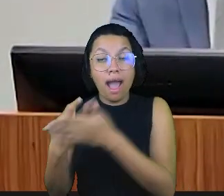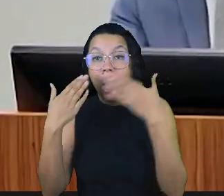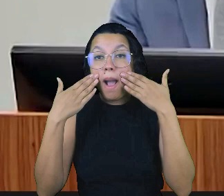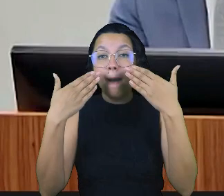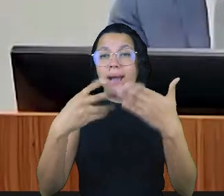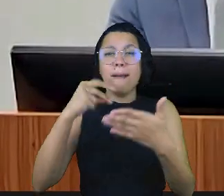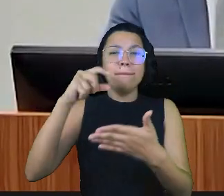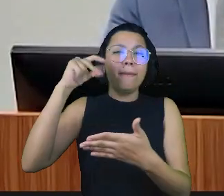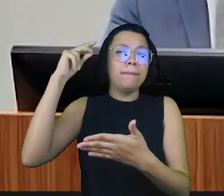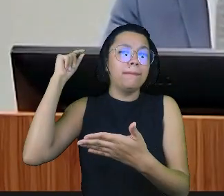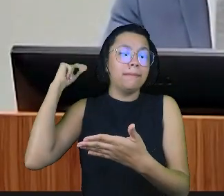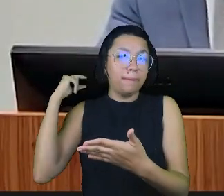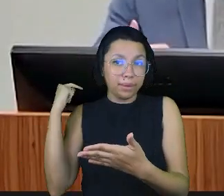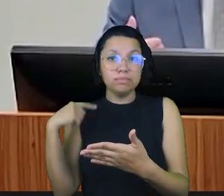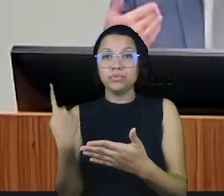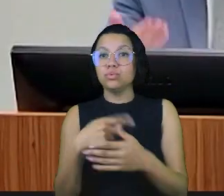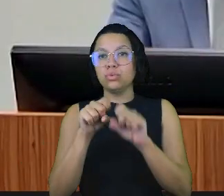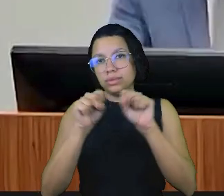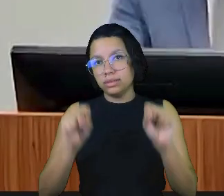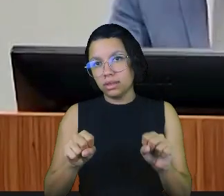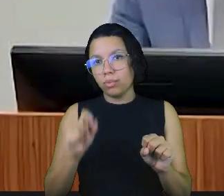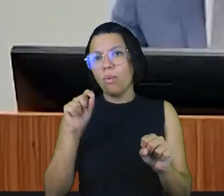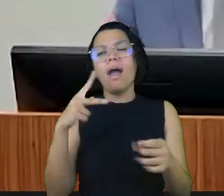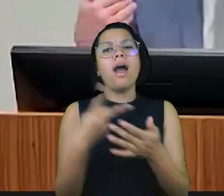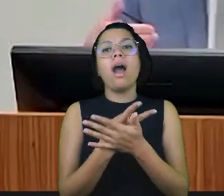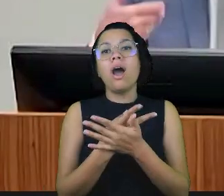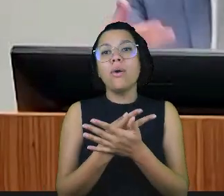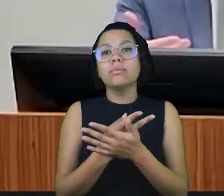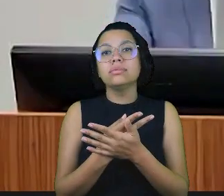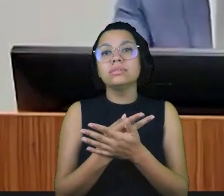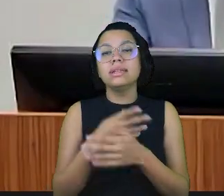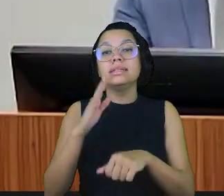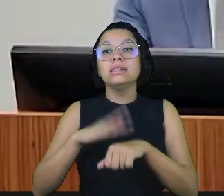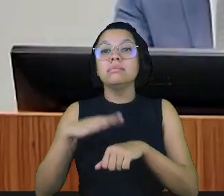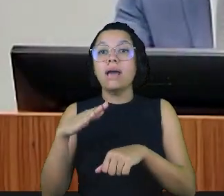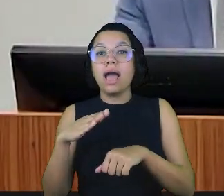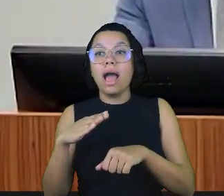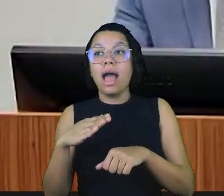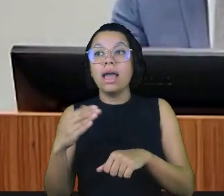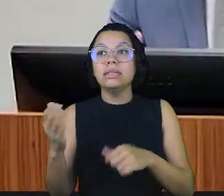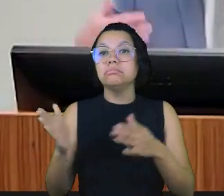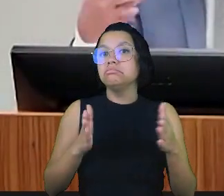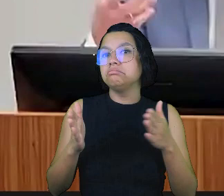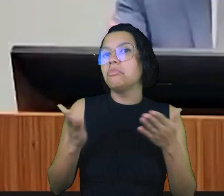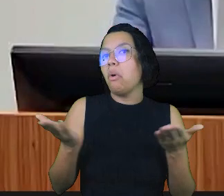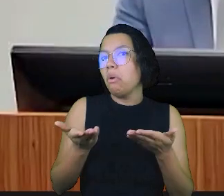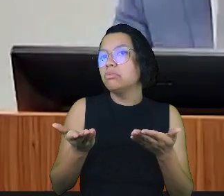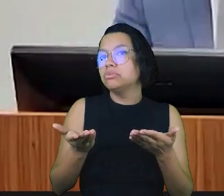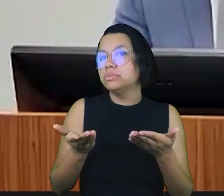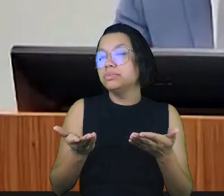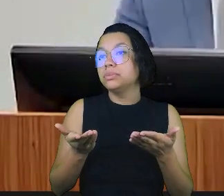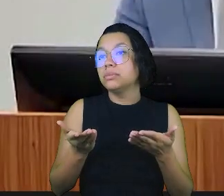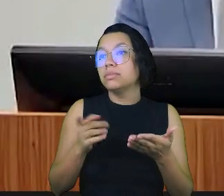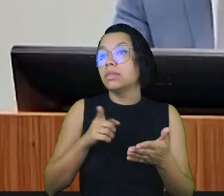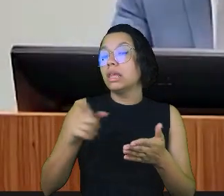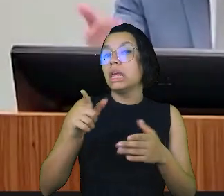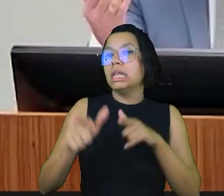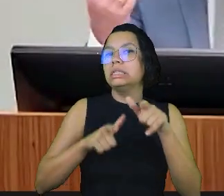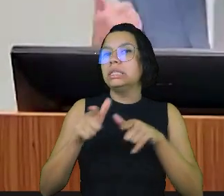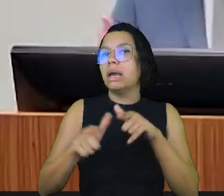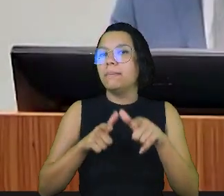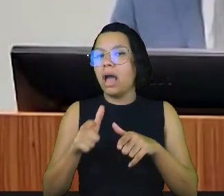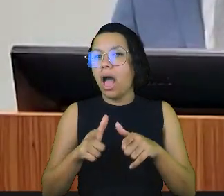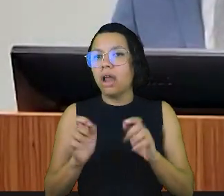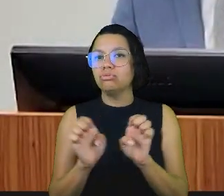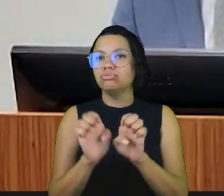desde sempre no nosso sistema. O que acontece mais contemporaneamente? Aquelas operações estruturadas sobre